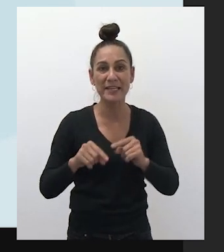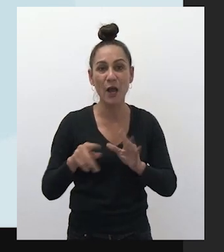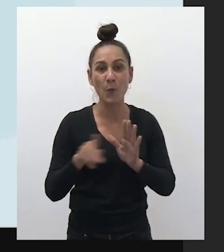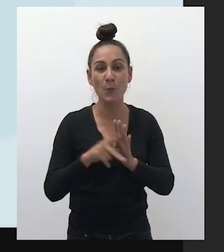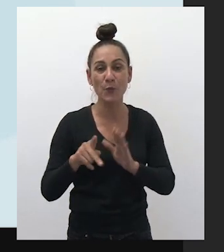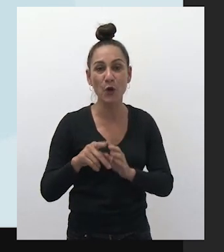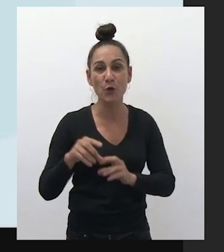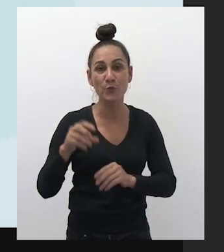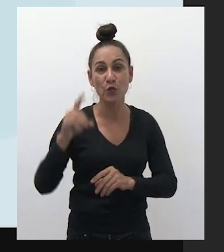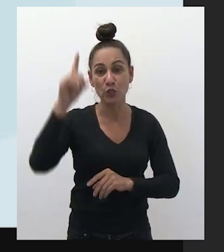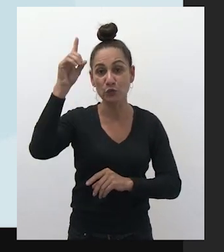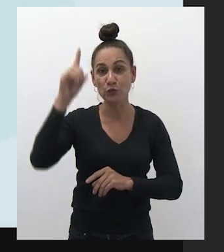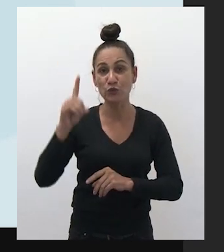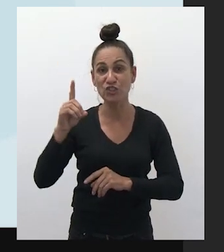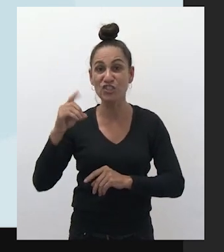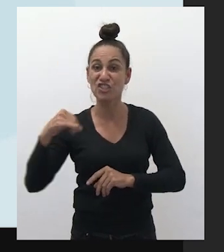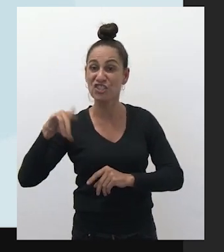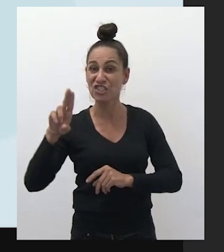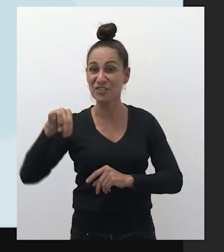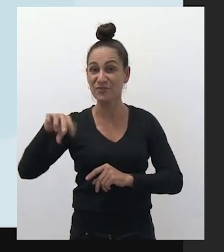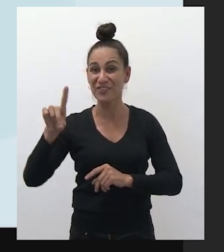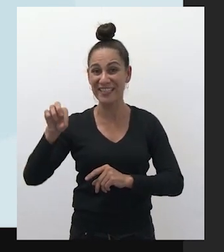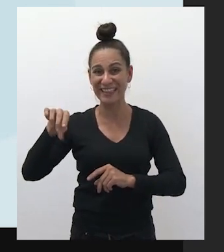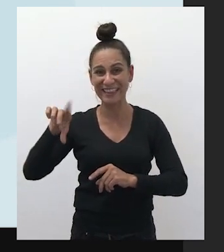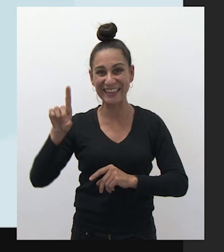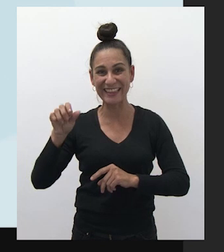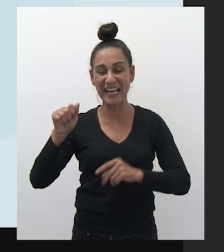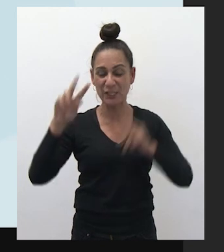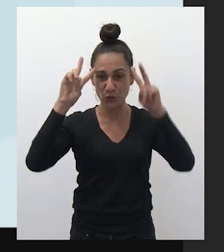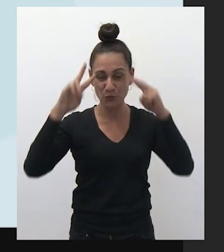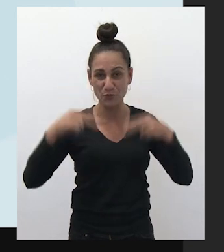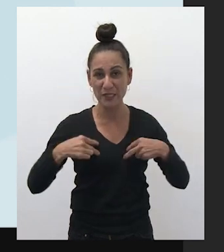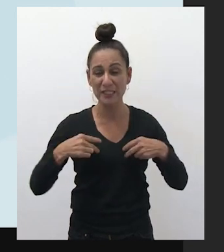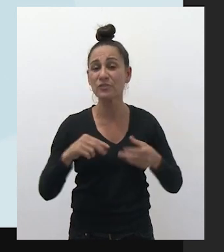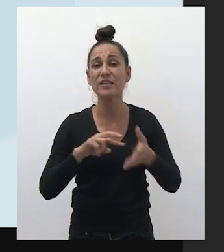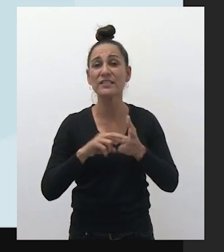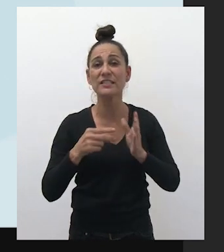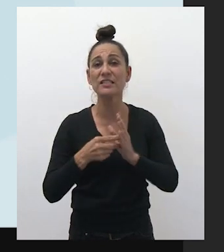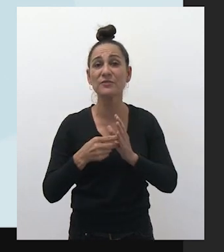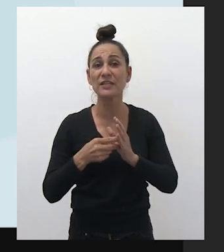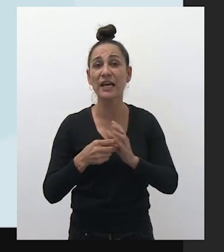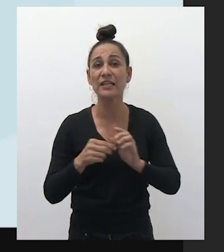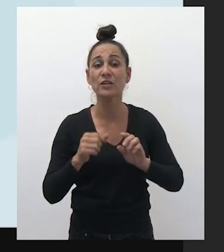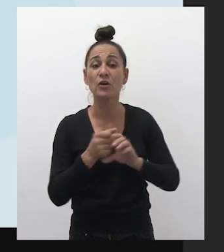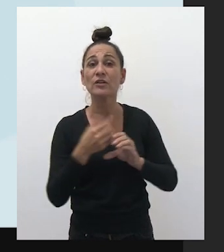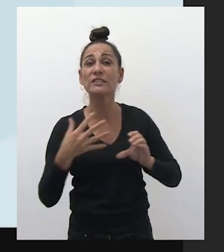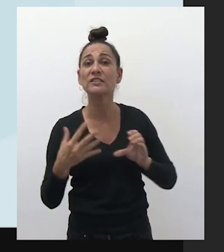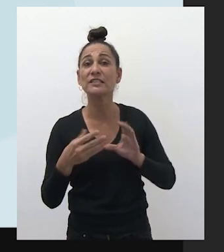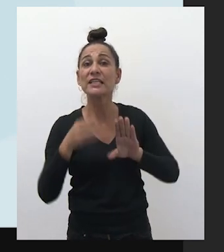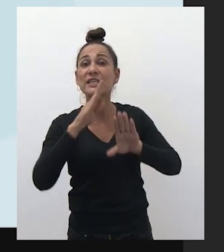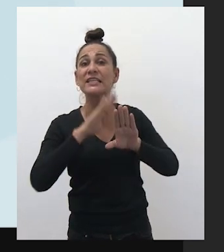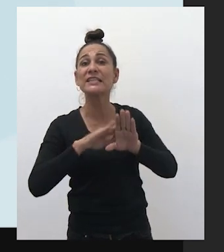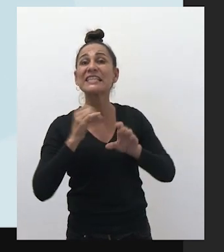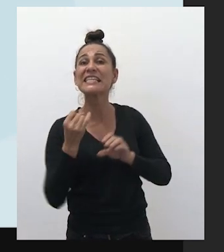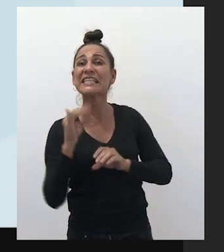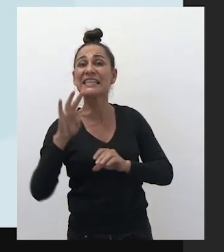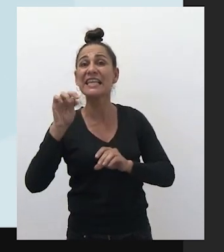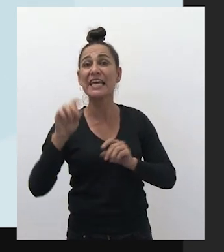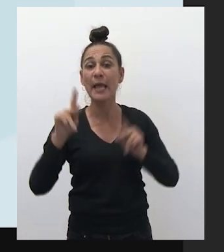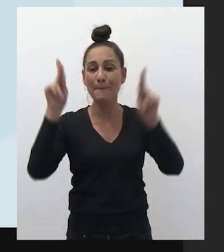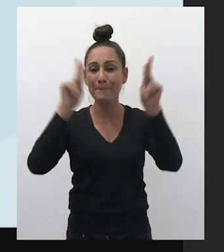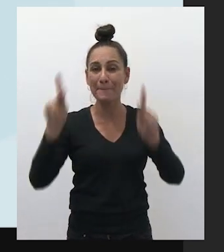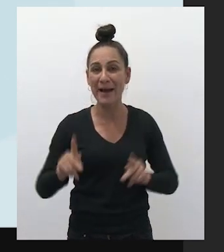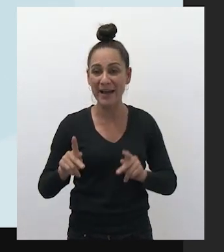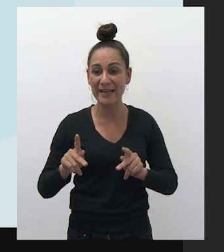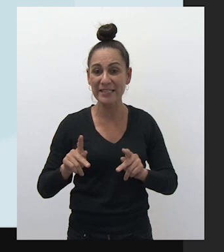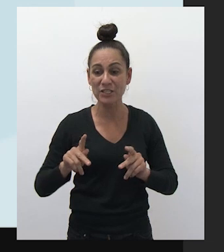mas eu quero destacar para vocês os mais importantes. Carta encíclica Pacem in Terris. O que é Pacem in Terris? Paz na Terra,